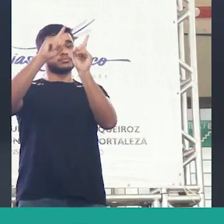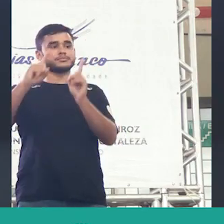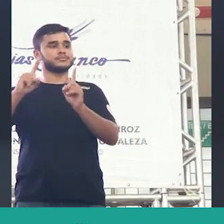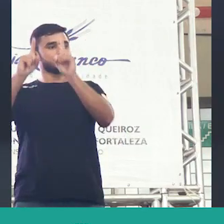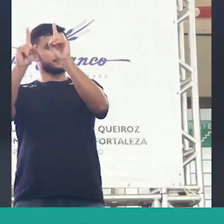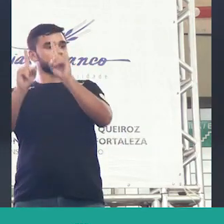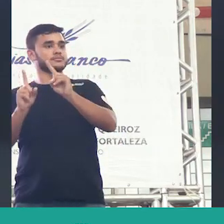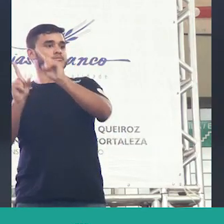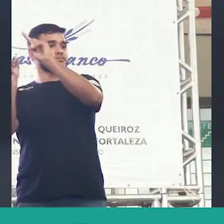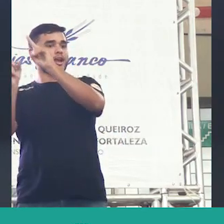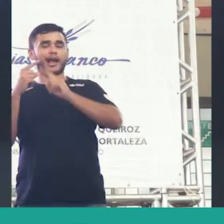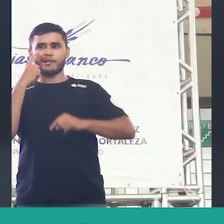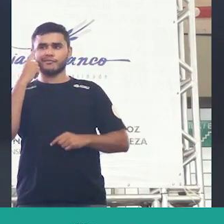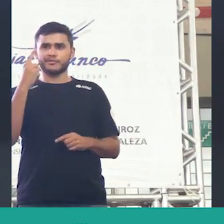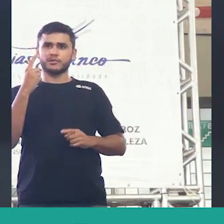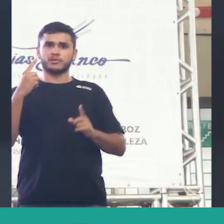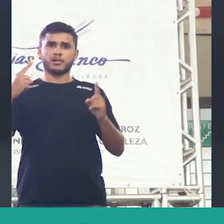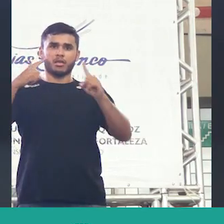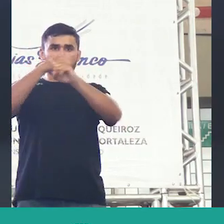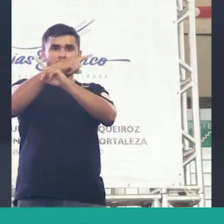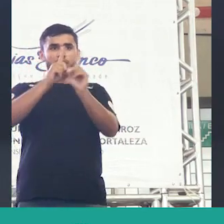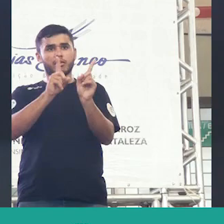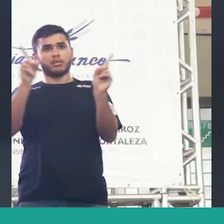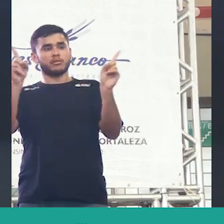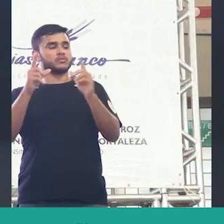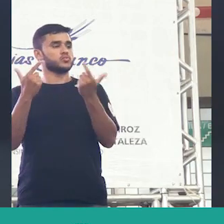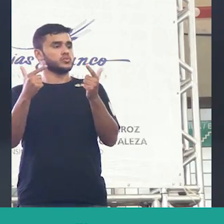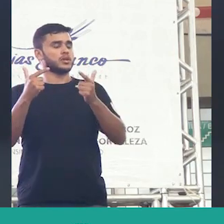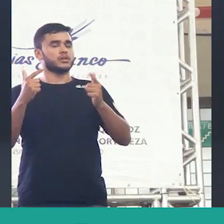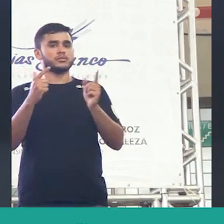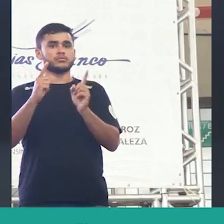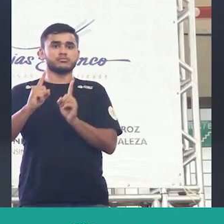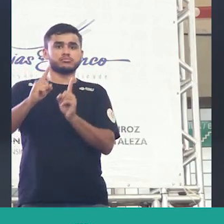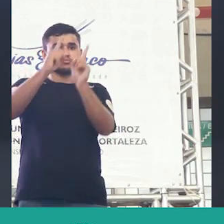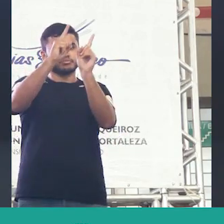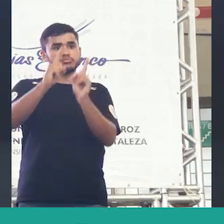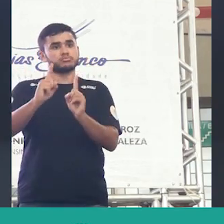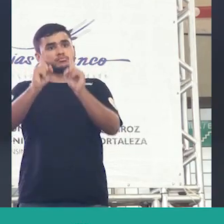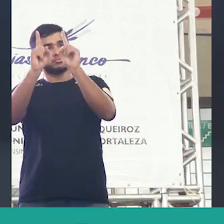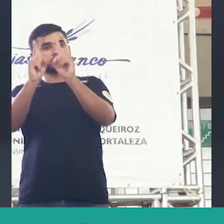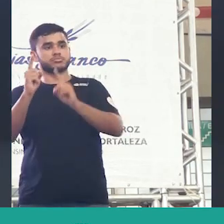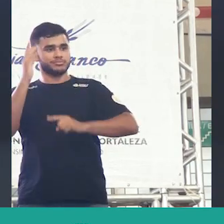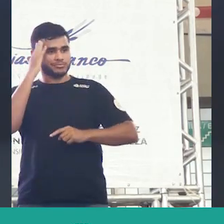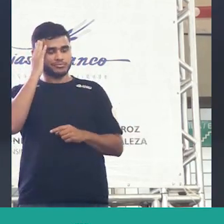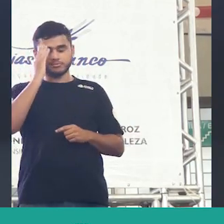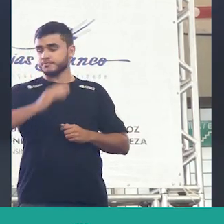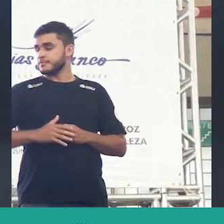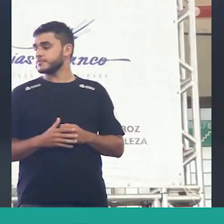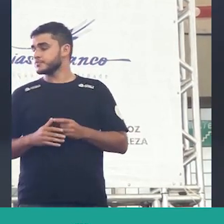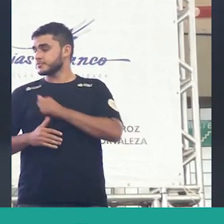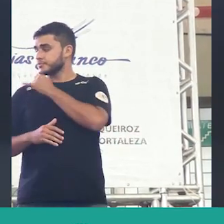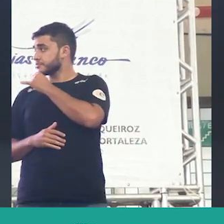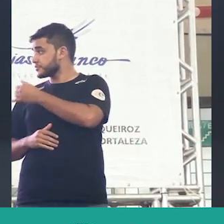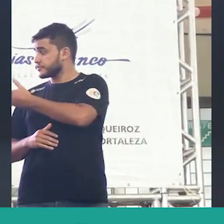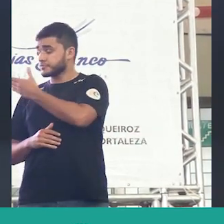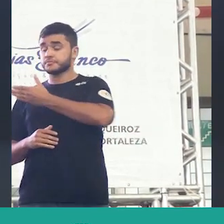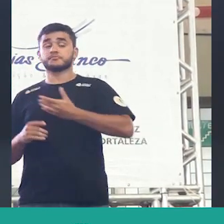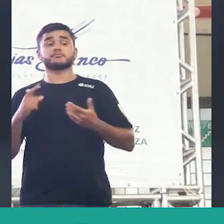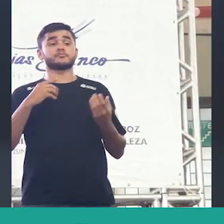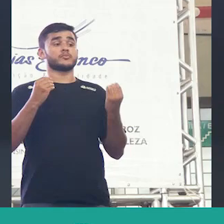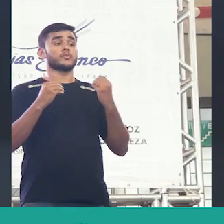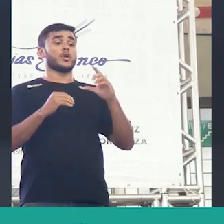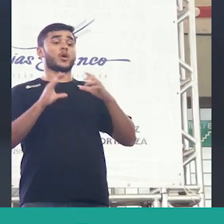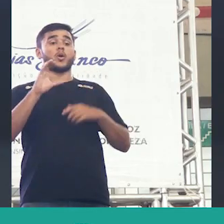Saem paralelos e formam uma circunferência lá num certo ponto. Eu coloquei aí, pessoal, 3 exemplos